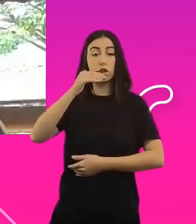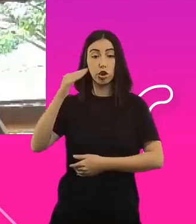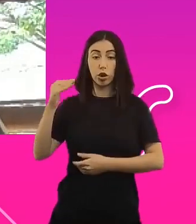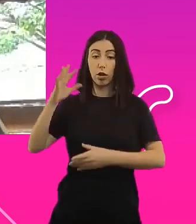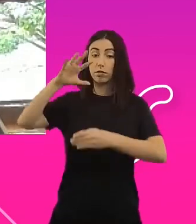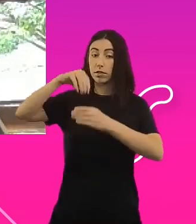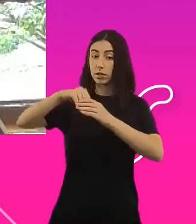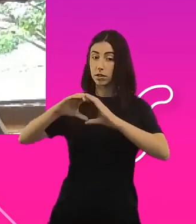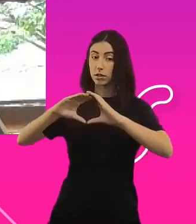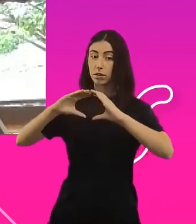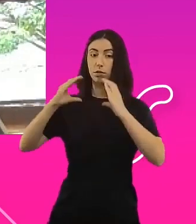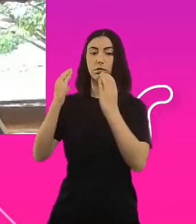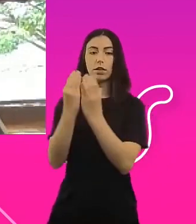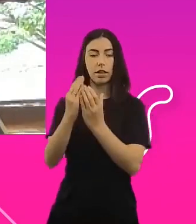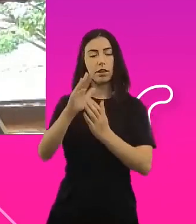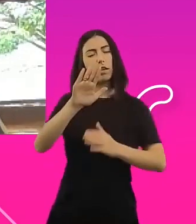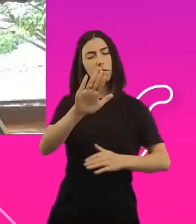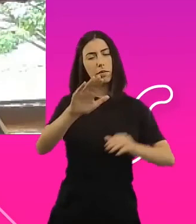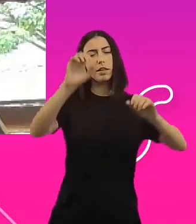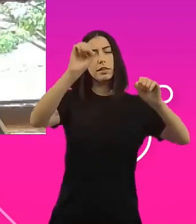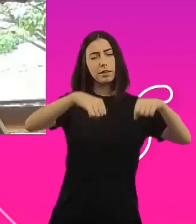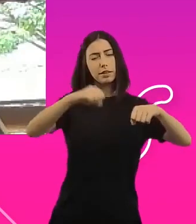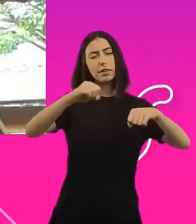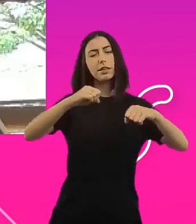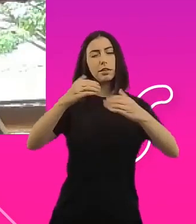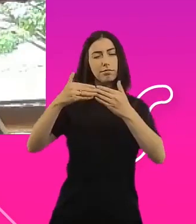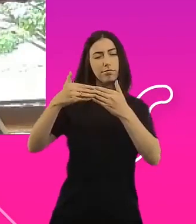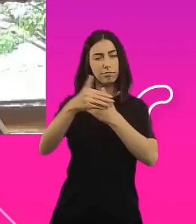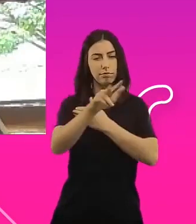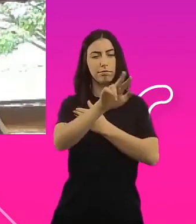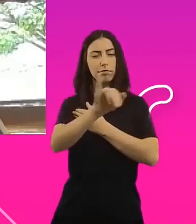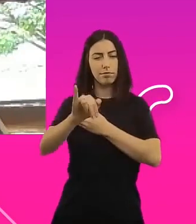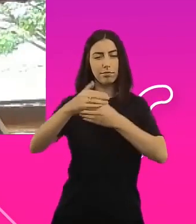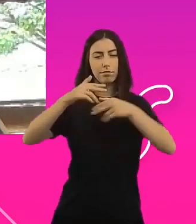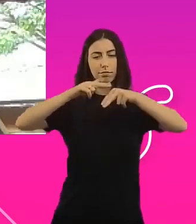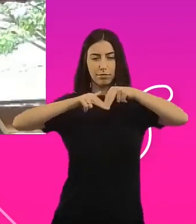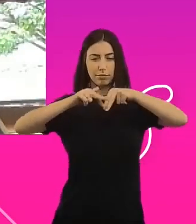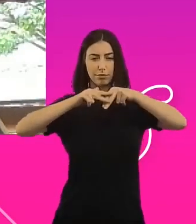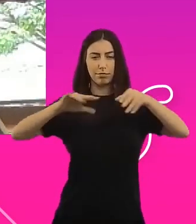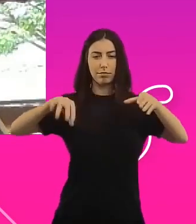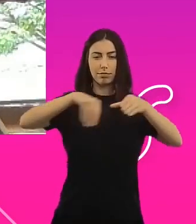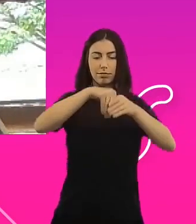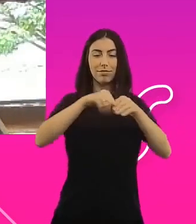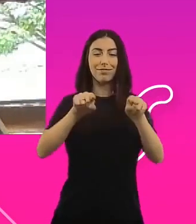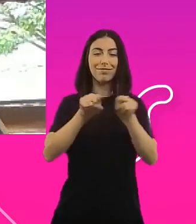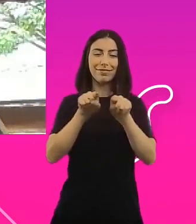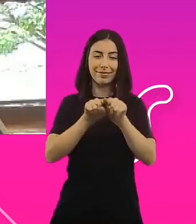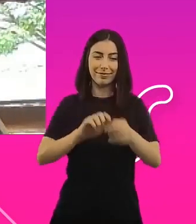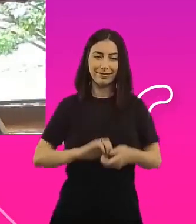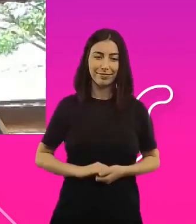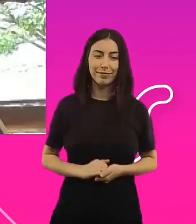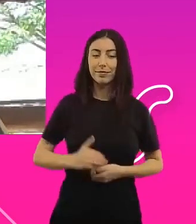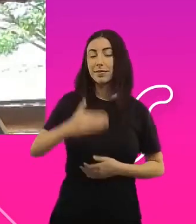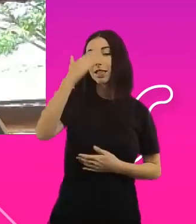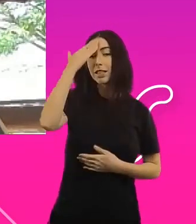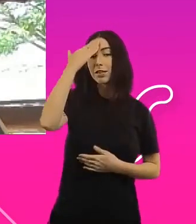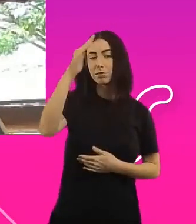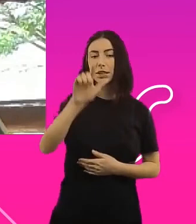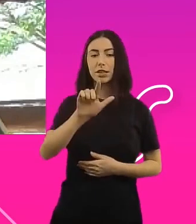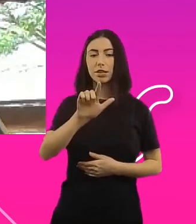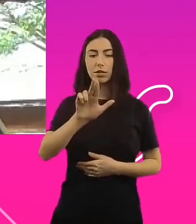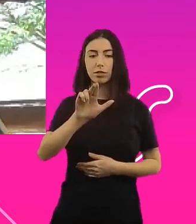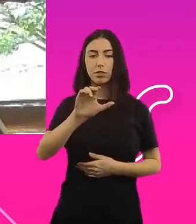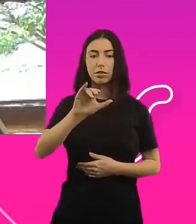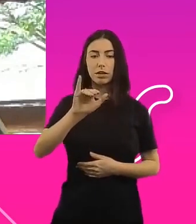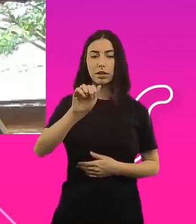Mas, sim, isso está previsto. Obrigada, Luciane. Desculpa interromper. Queria agradecer